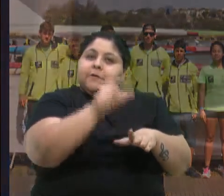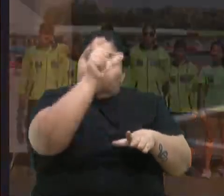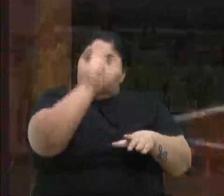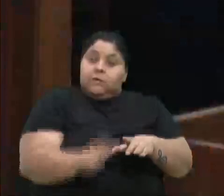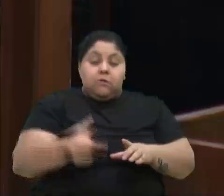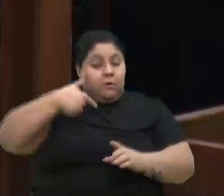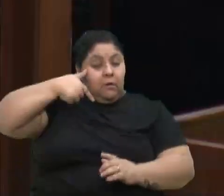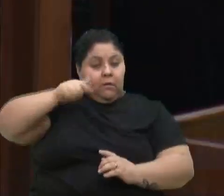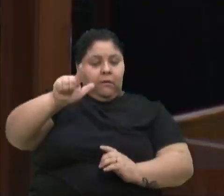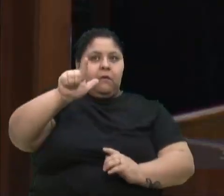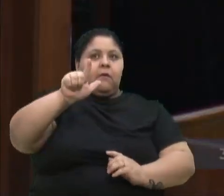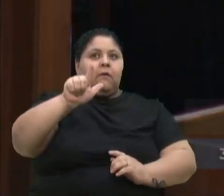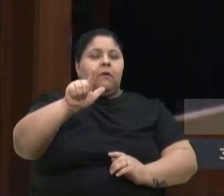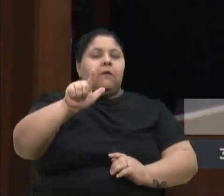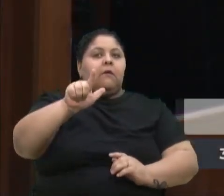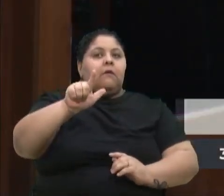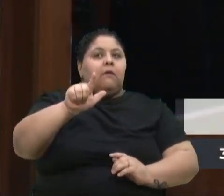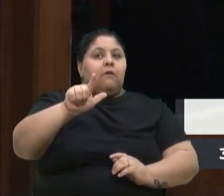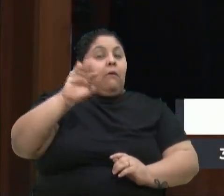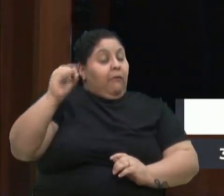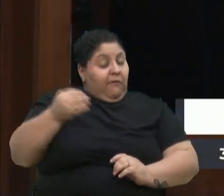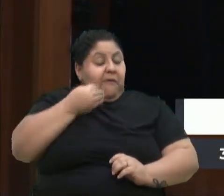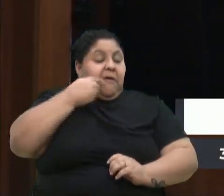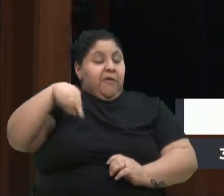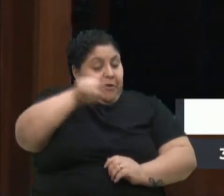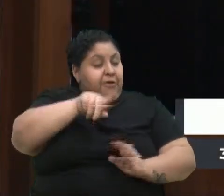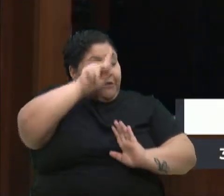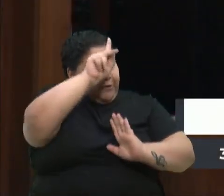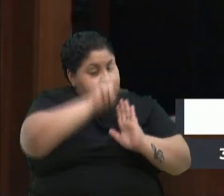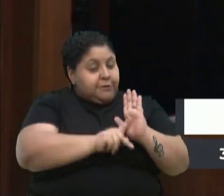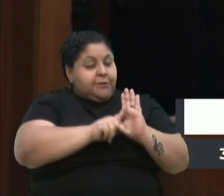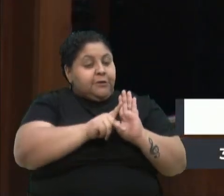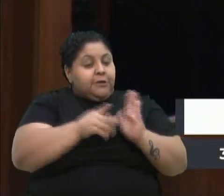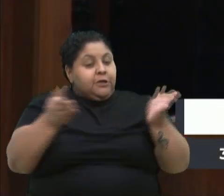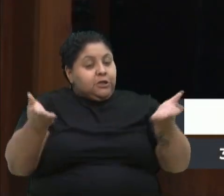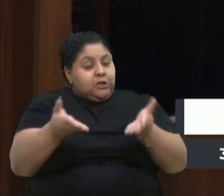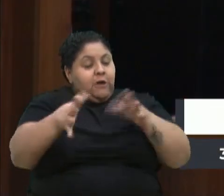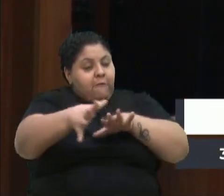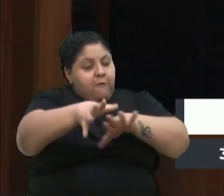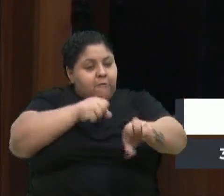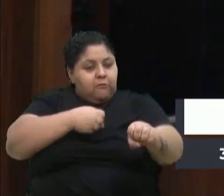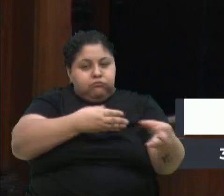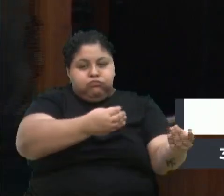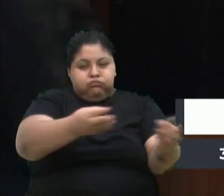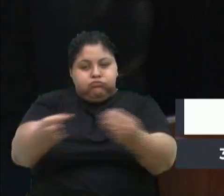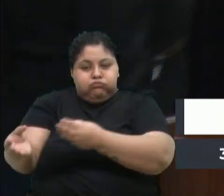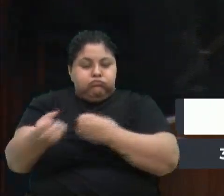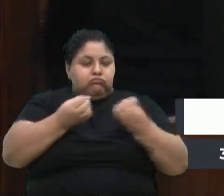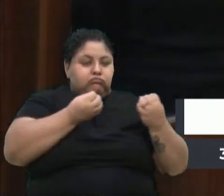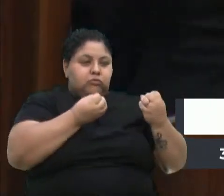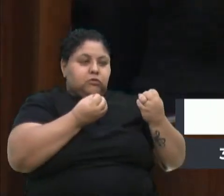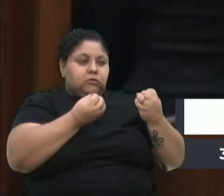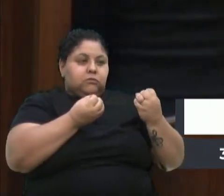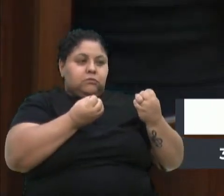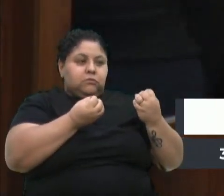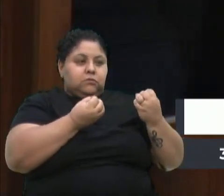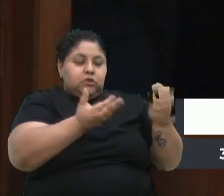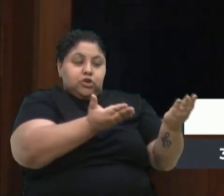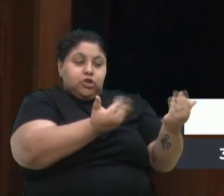vitoriosos. Aliás, nossos projetos já formaram centenas de jovens, transformando-os melhores